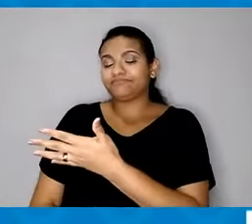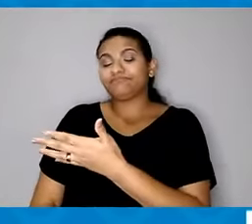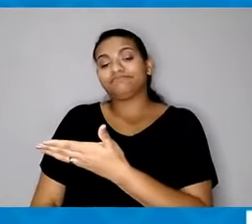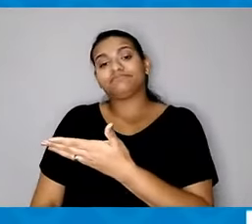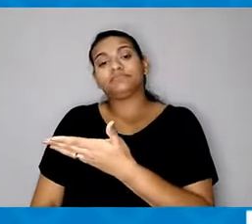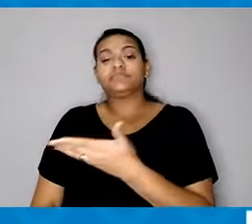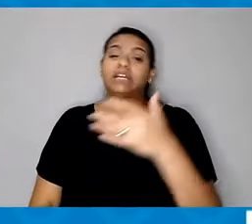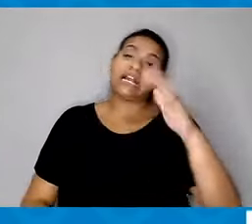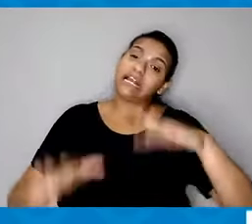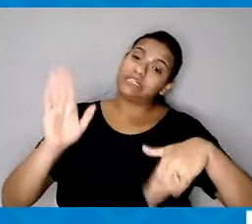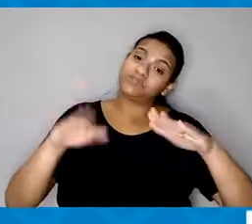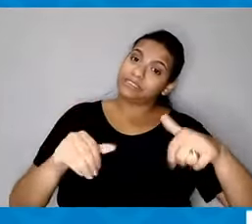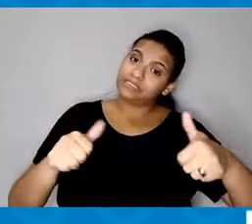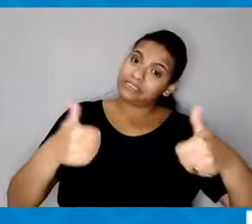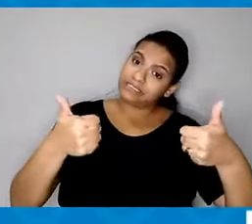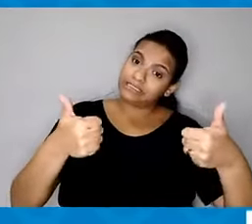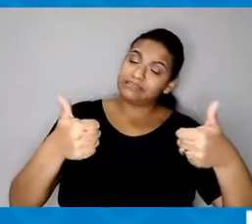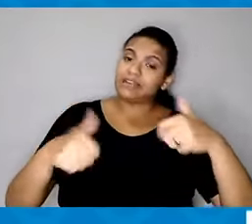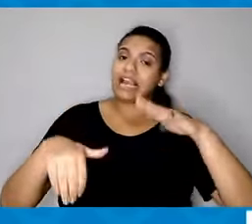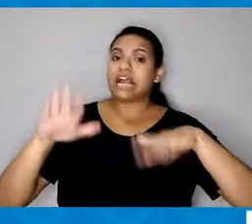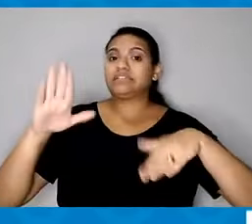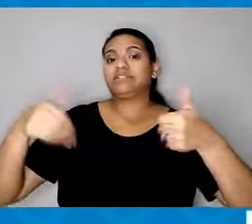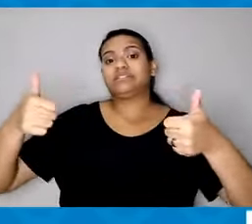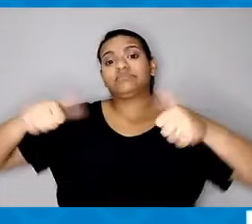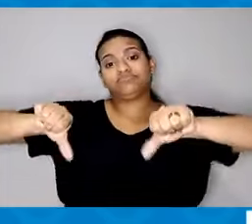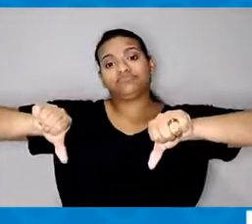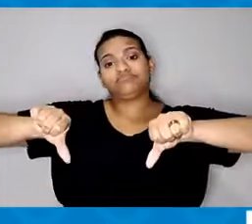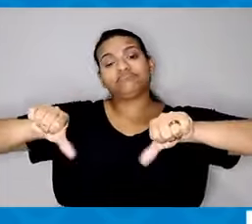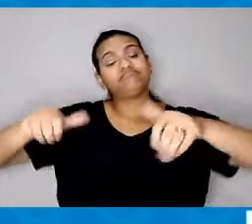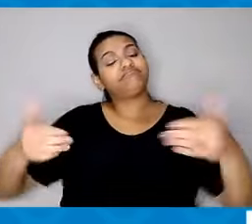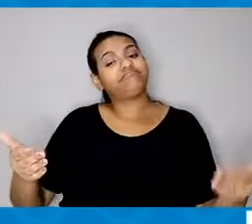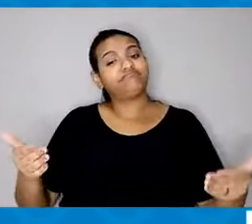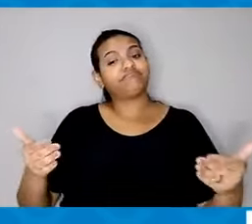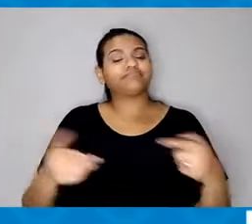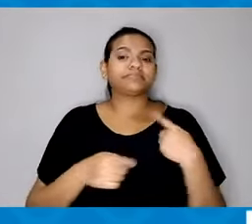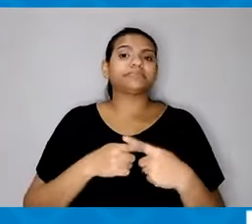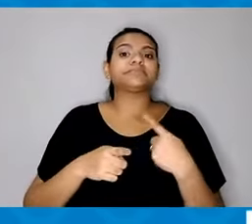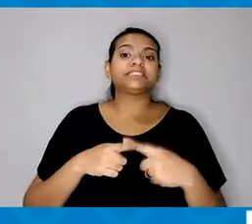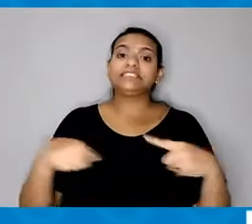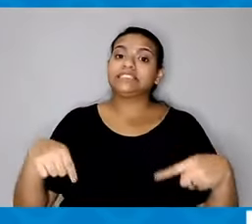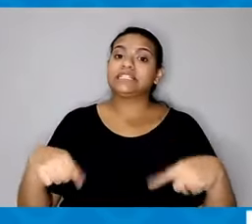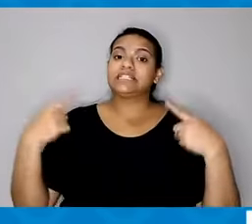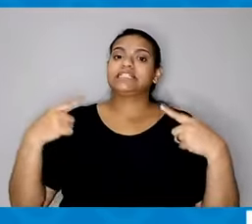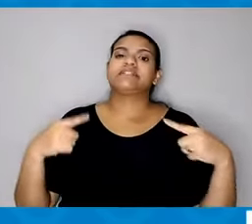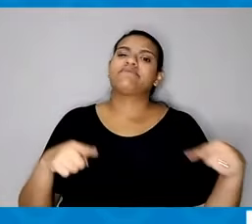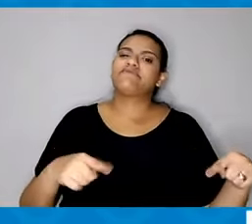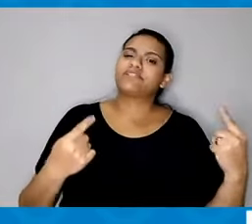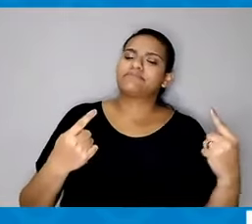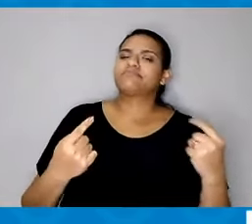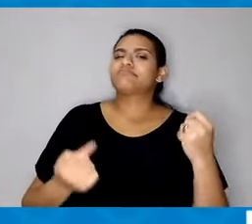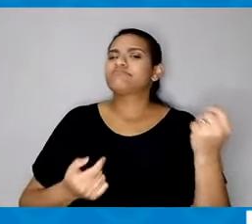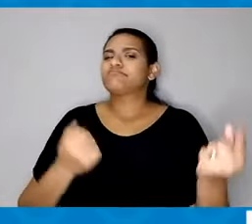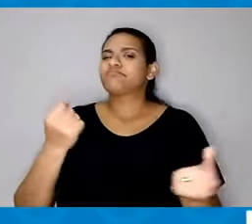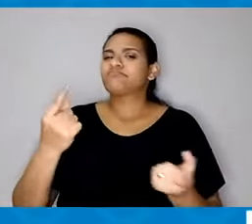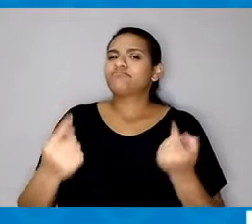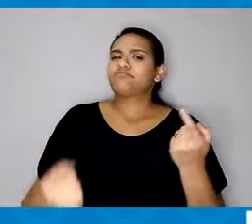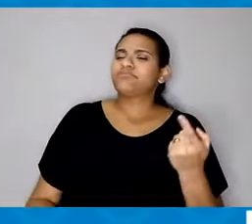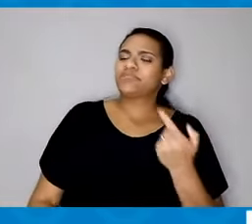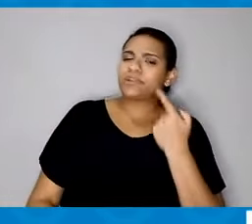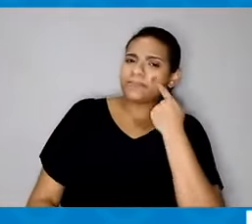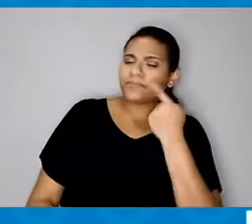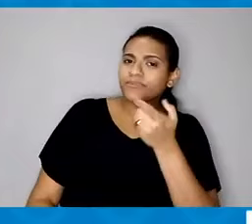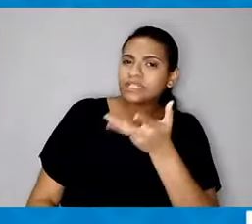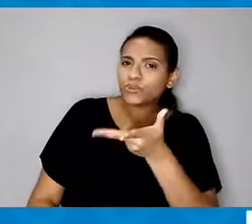dar certo. A gente vai imaginar desafios que nos parecem absolutamente sensacionais, mas do ponto de vista